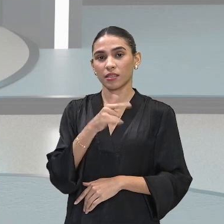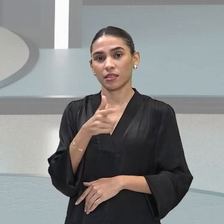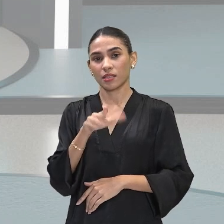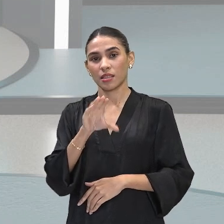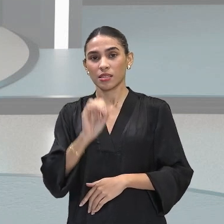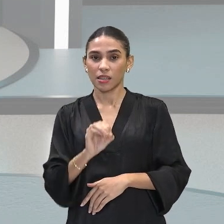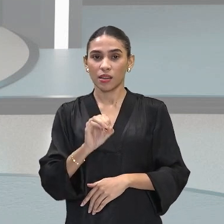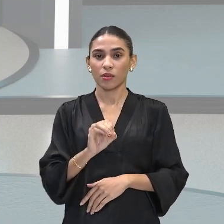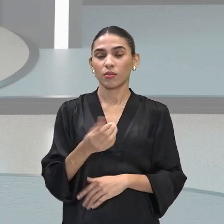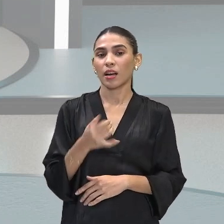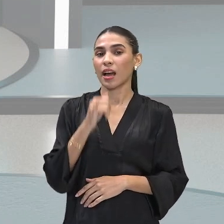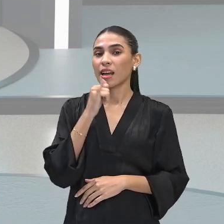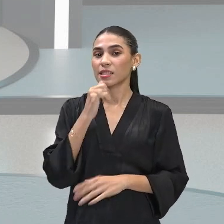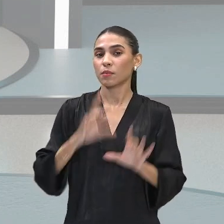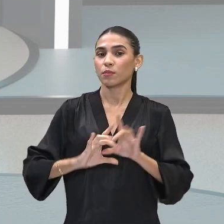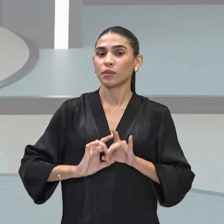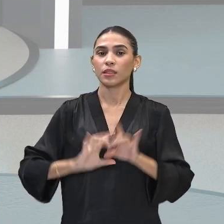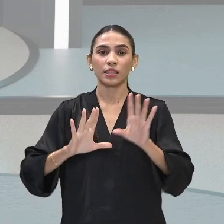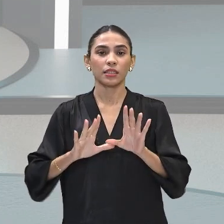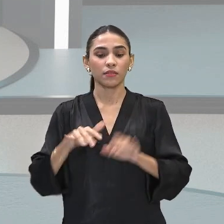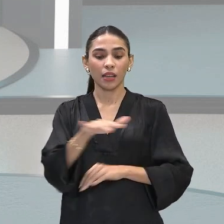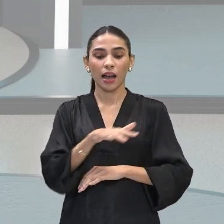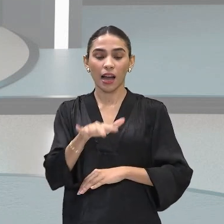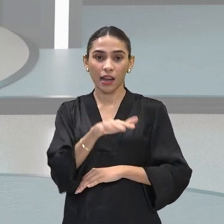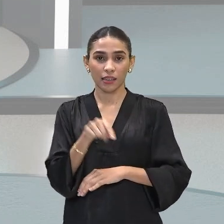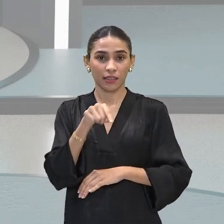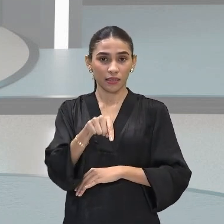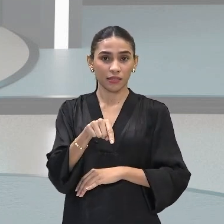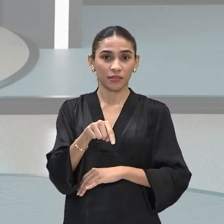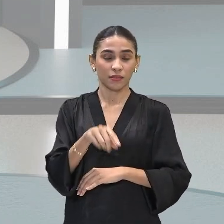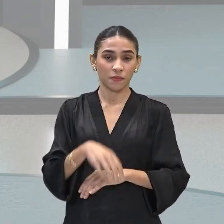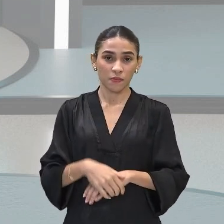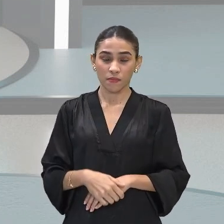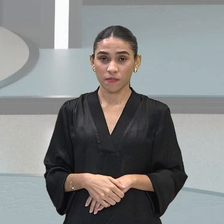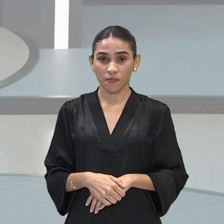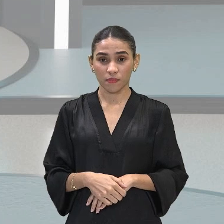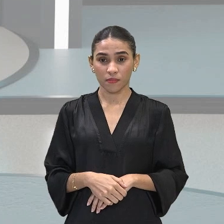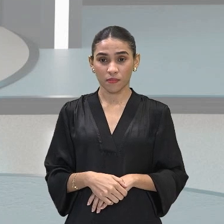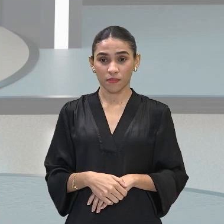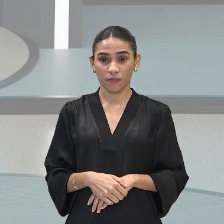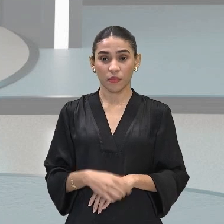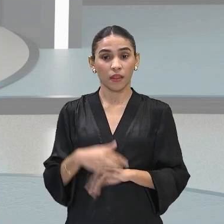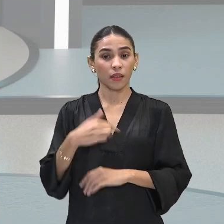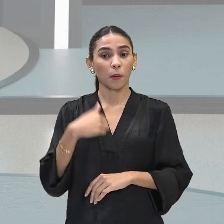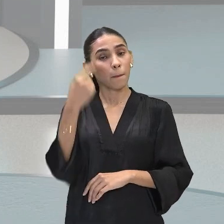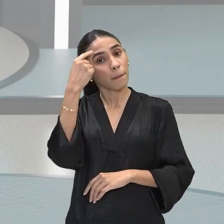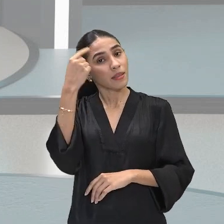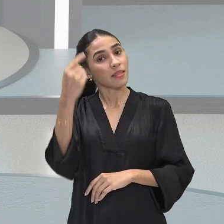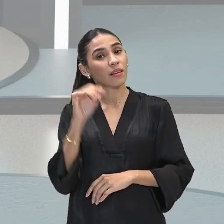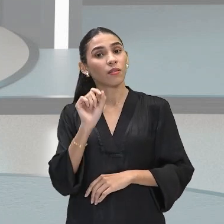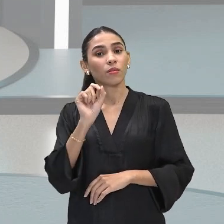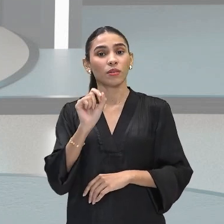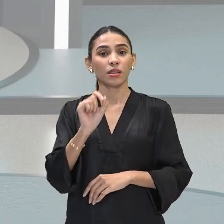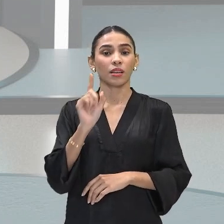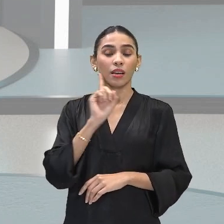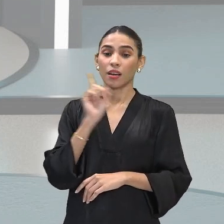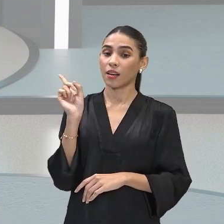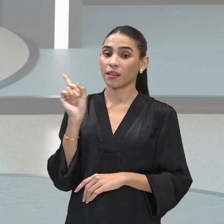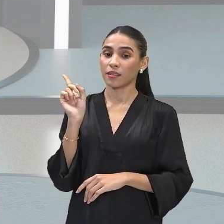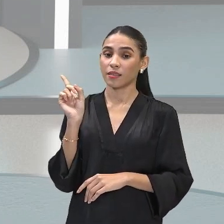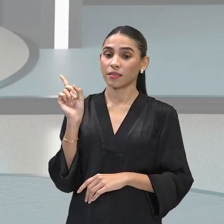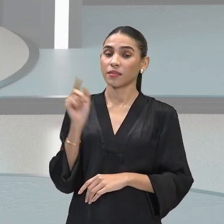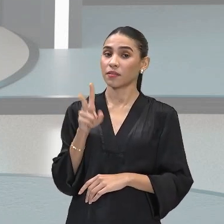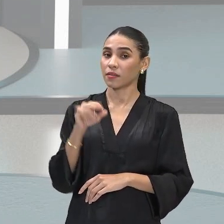dessa disposição no espaço, eu pensar que aquilo ali